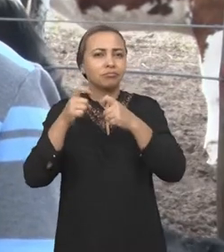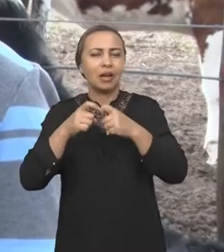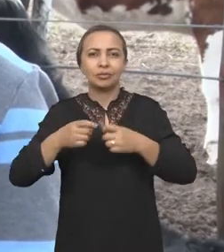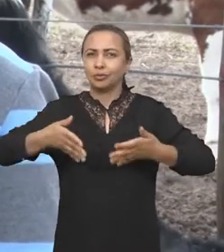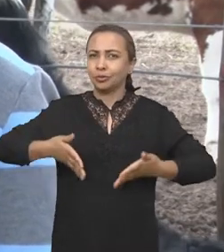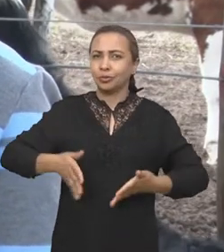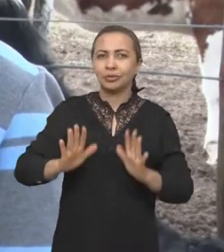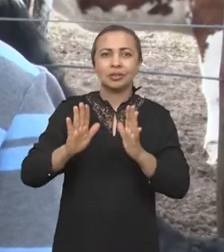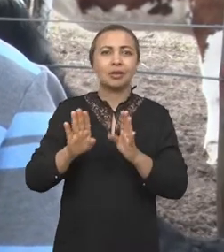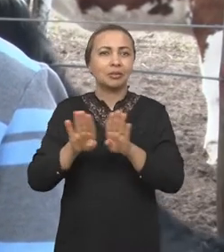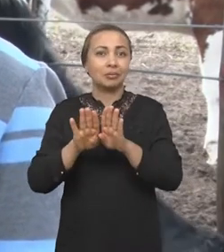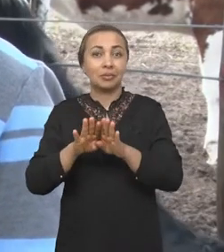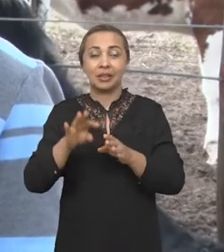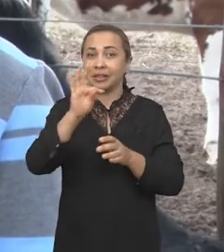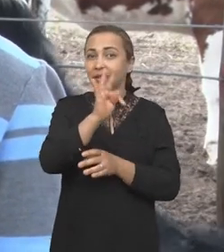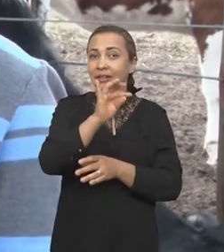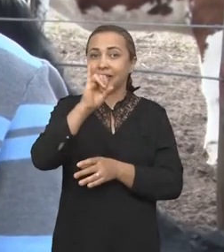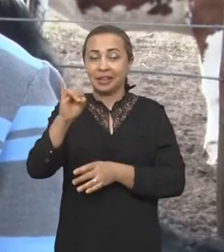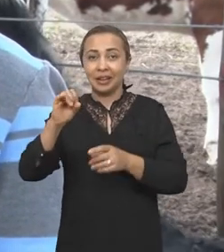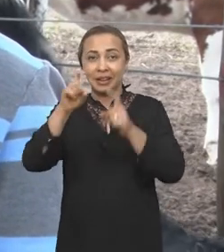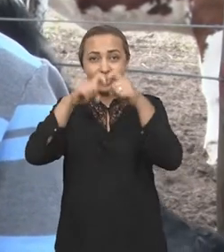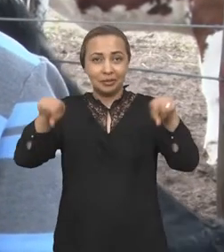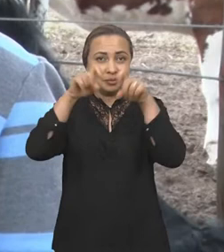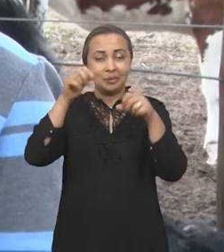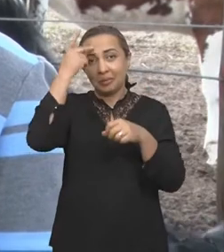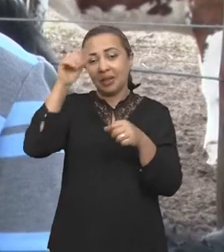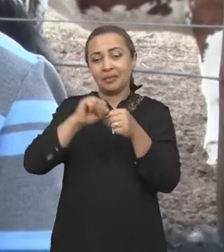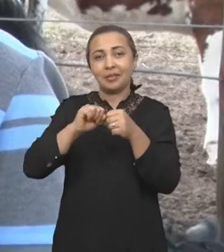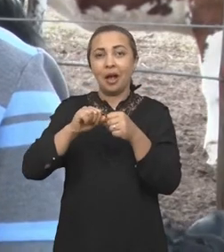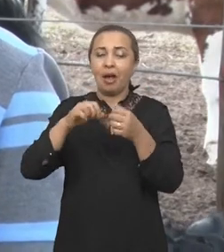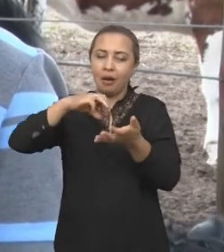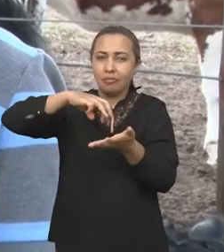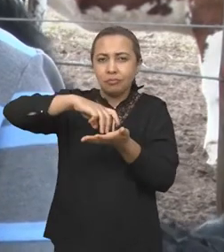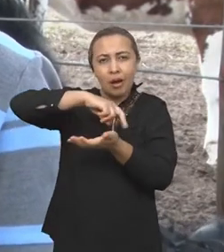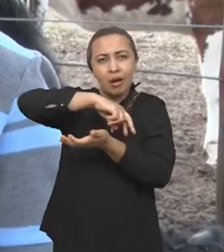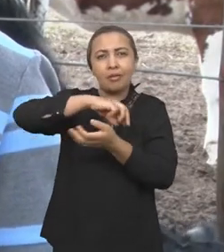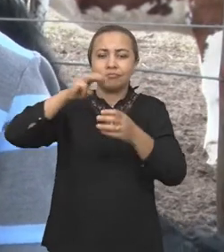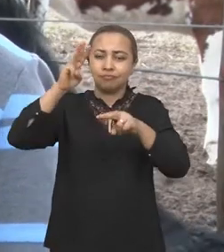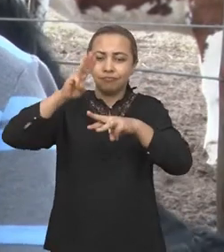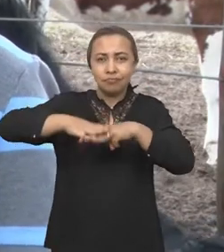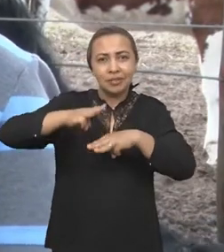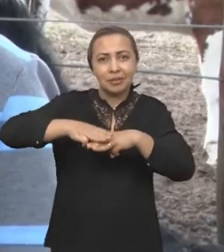parte de TI também, para poder fazer os modelos matemáticos. Então,